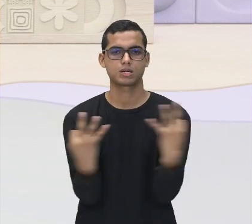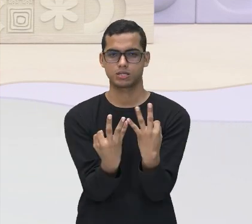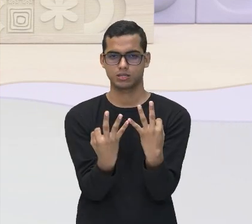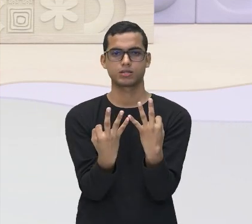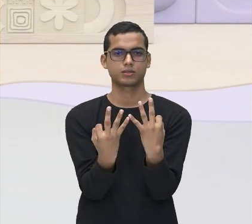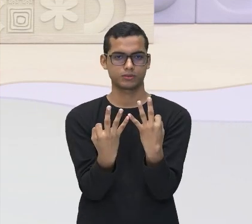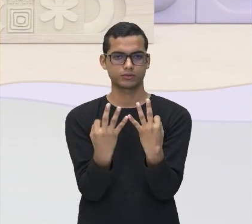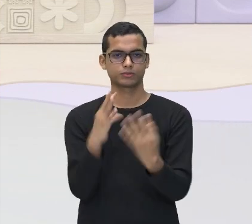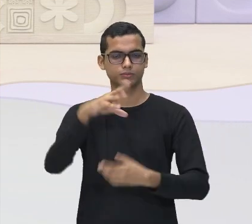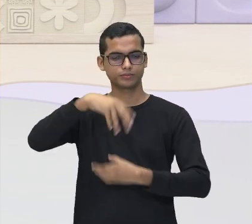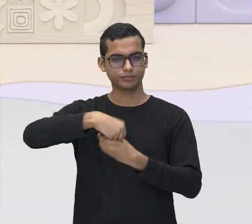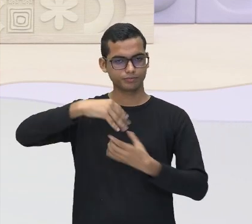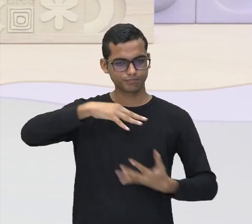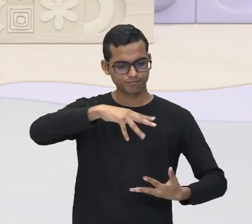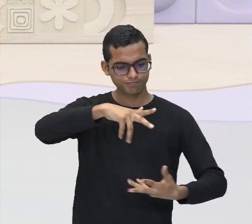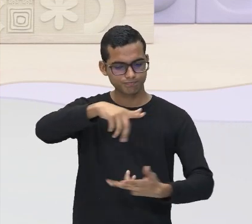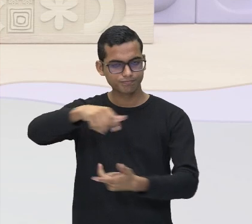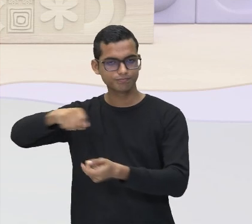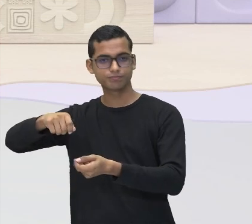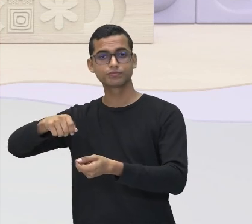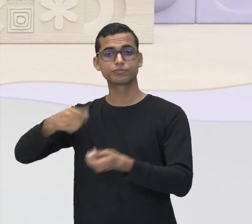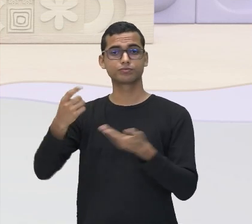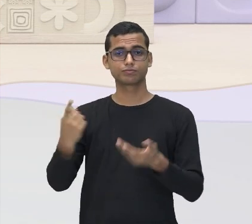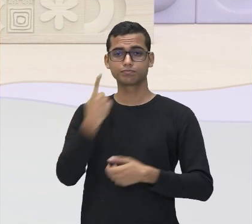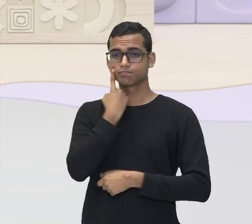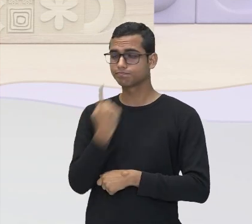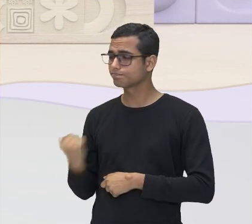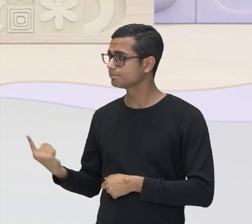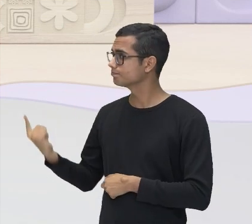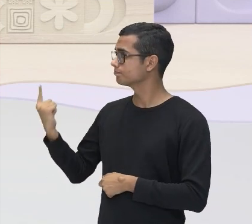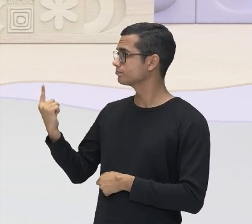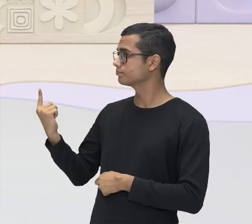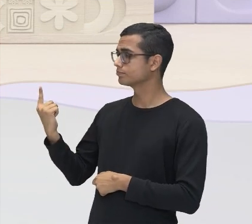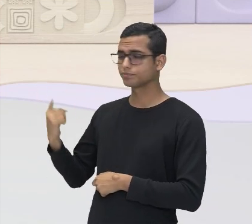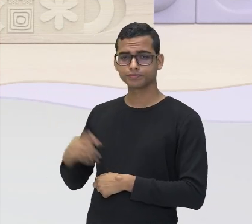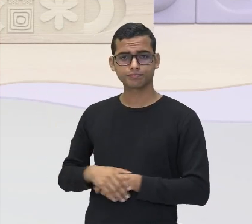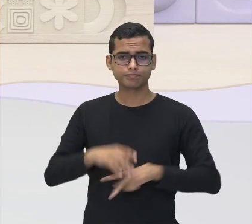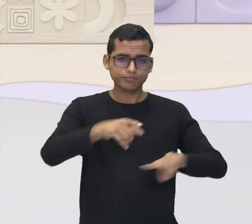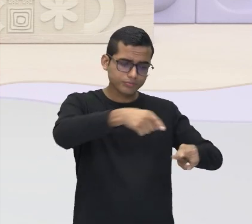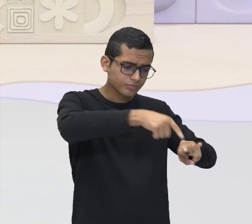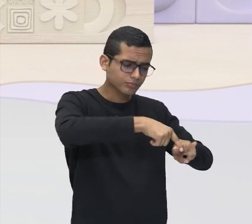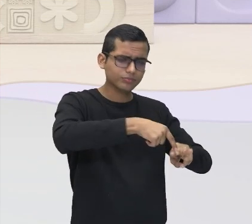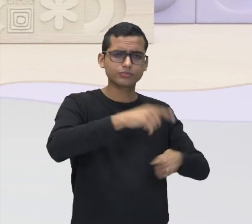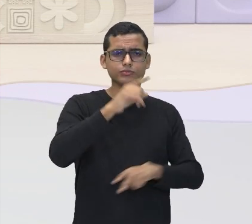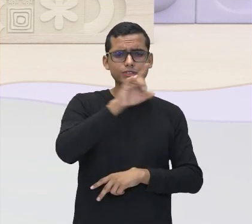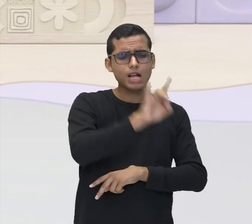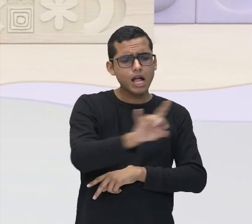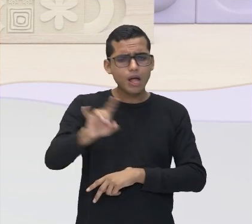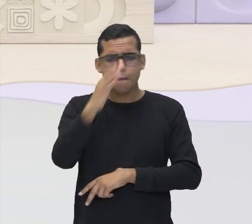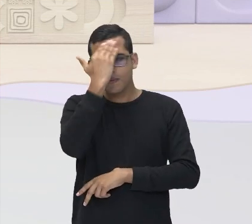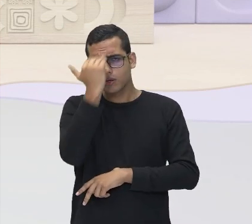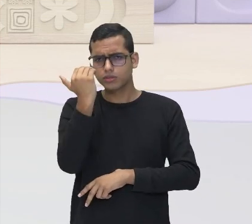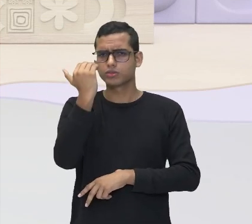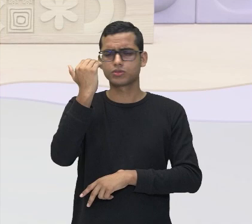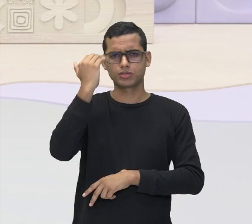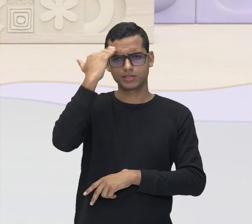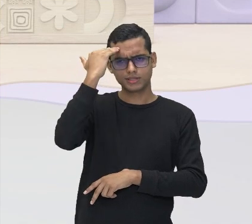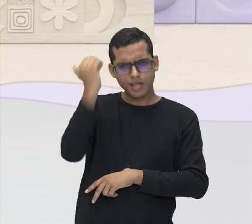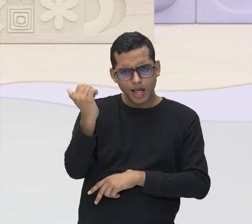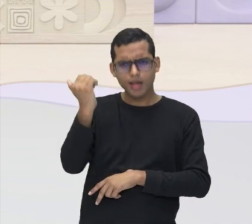de calçados, né, cada um sabe o calçado que cabe a si próprio e sabe que